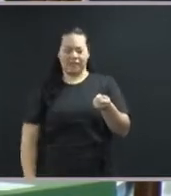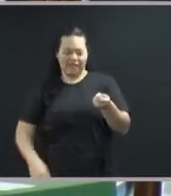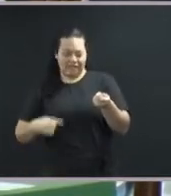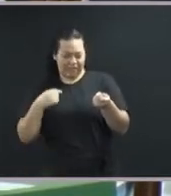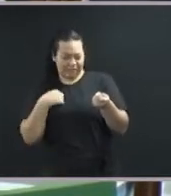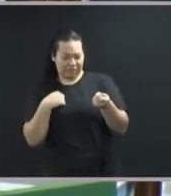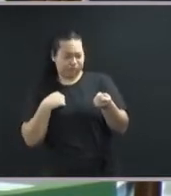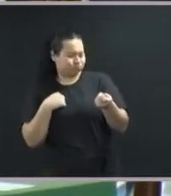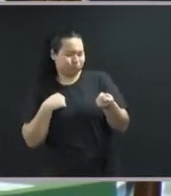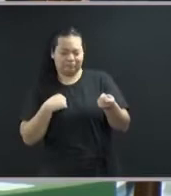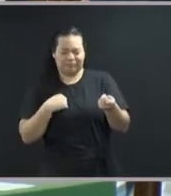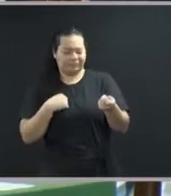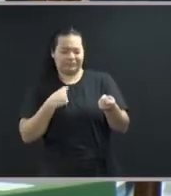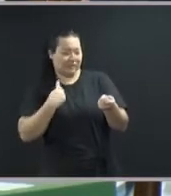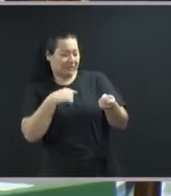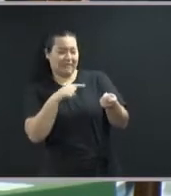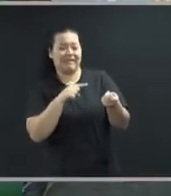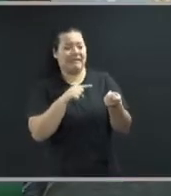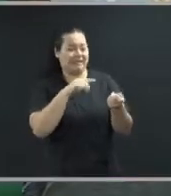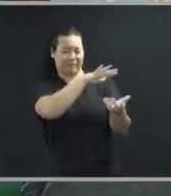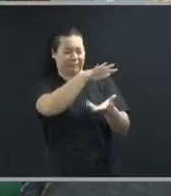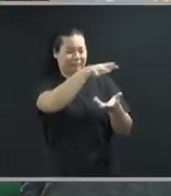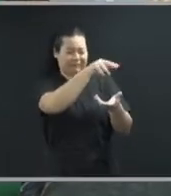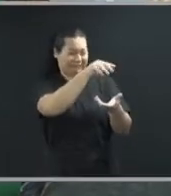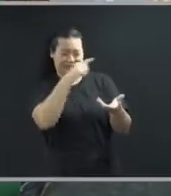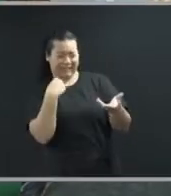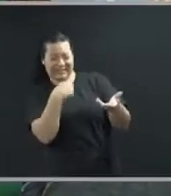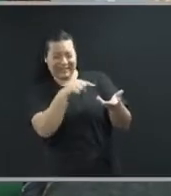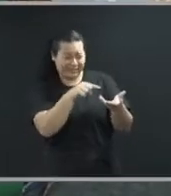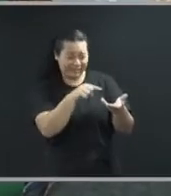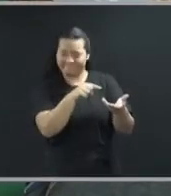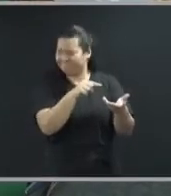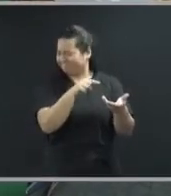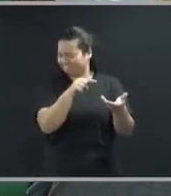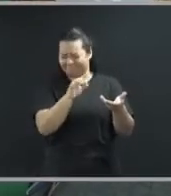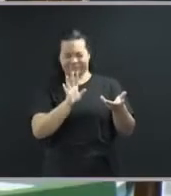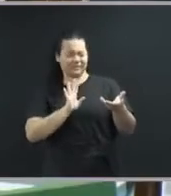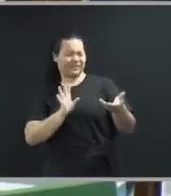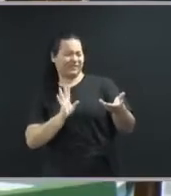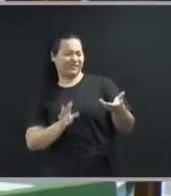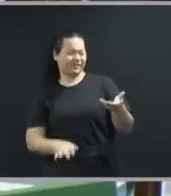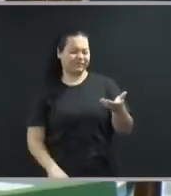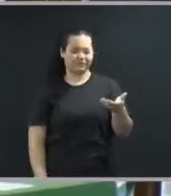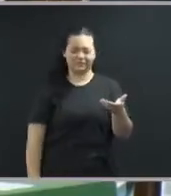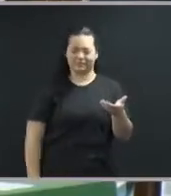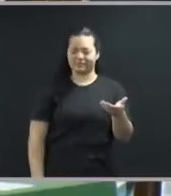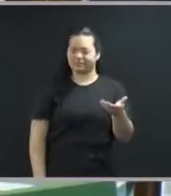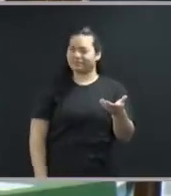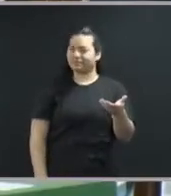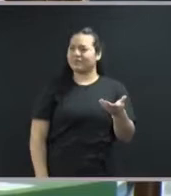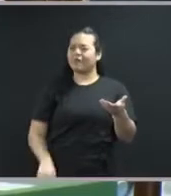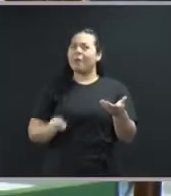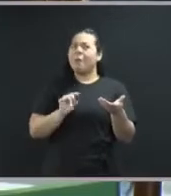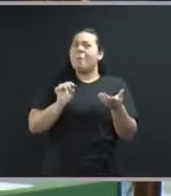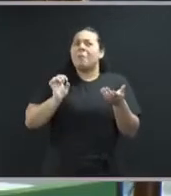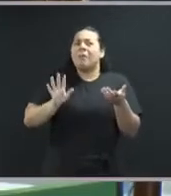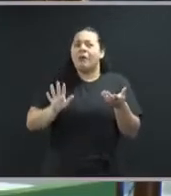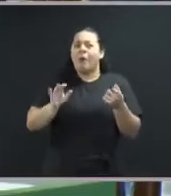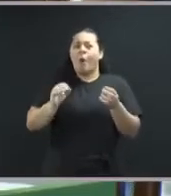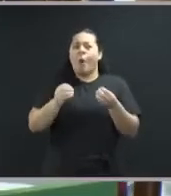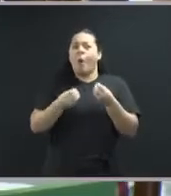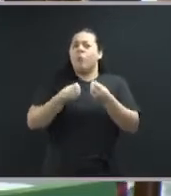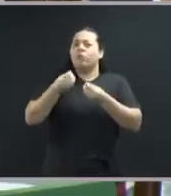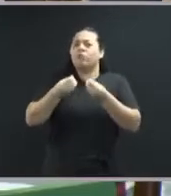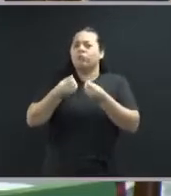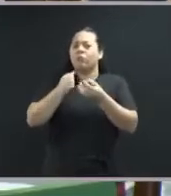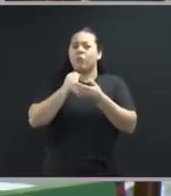que foi enviado será sustentado, será mantido no campo missionário se